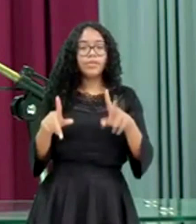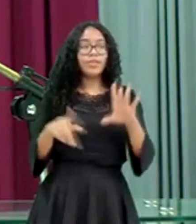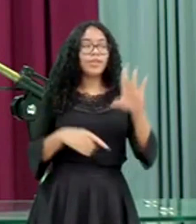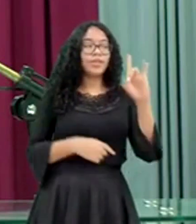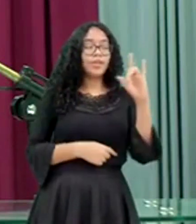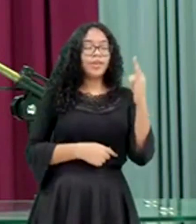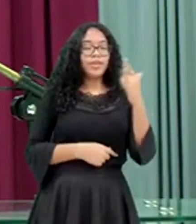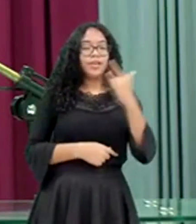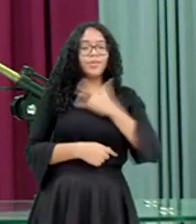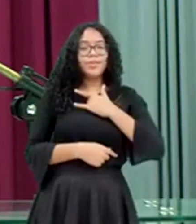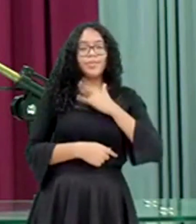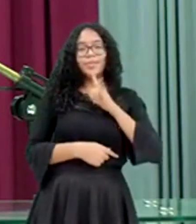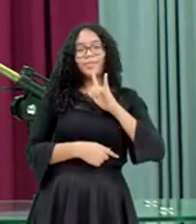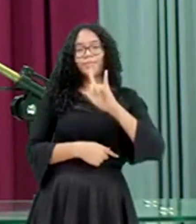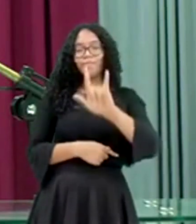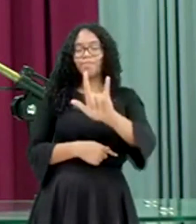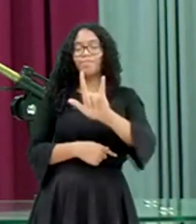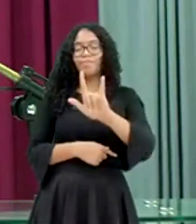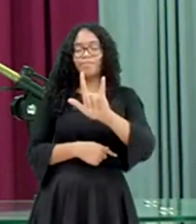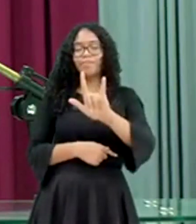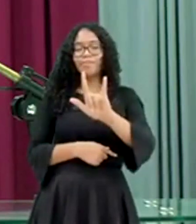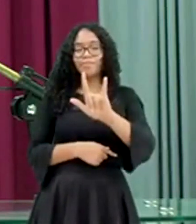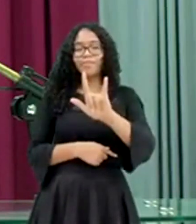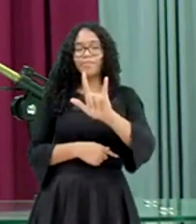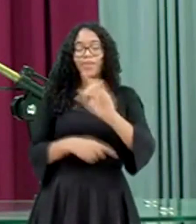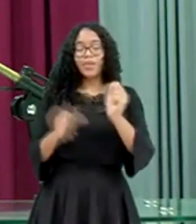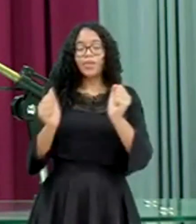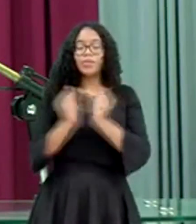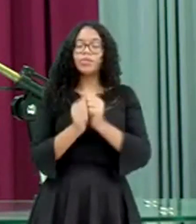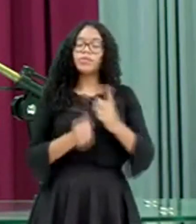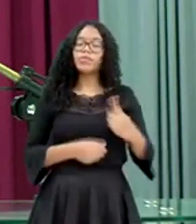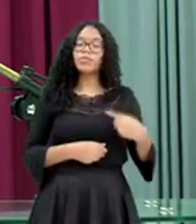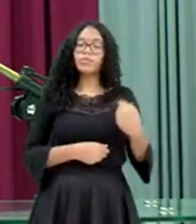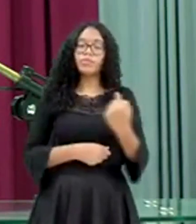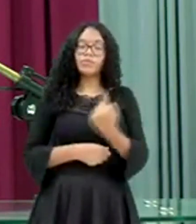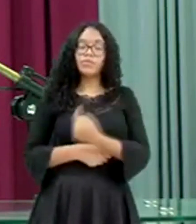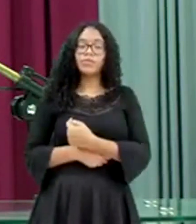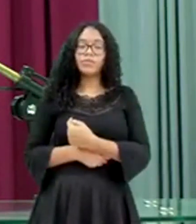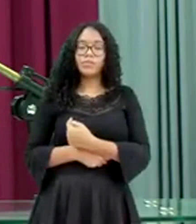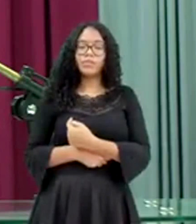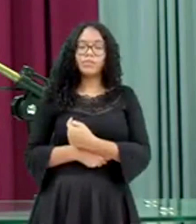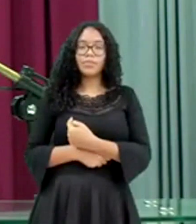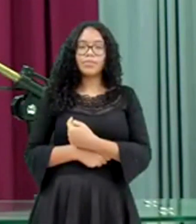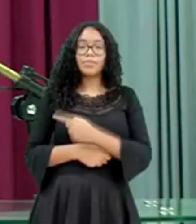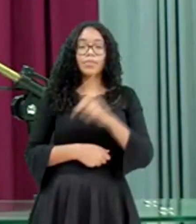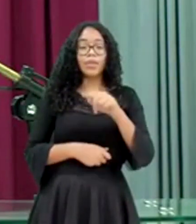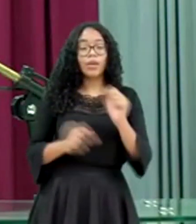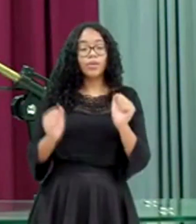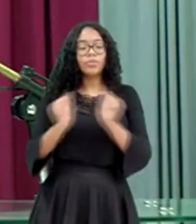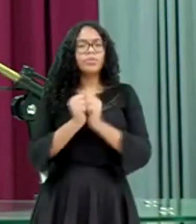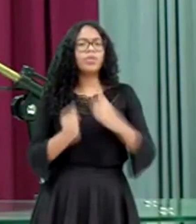ama e estar ao nosso lado, é conosco